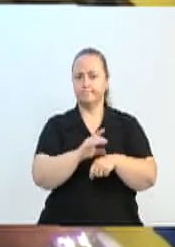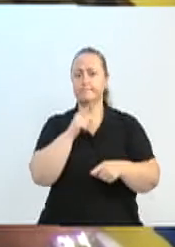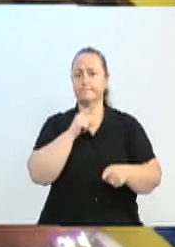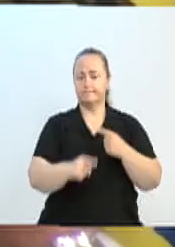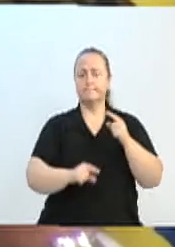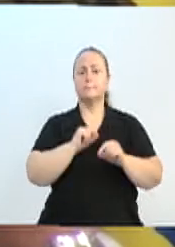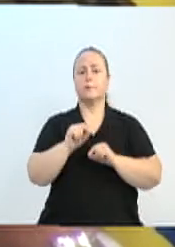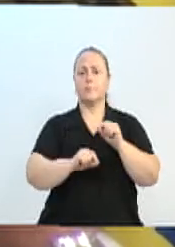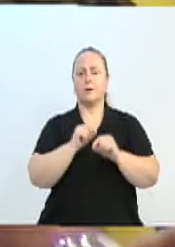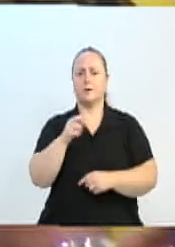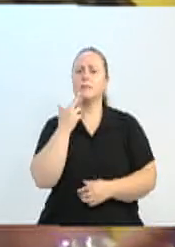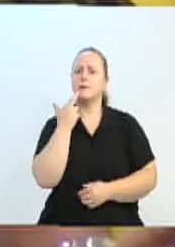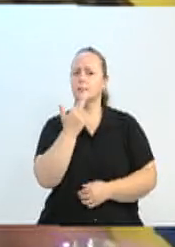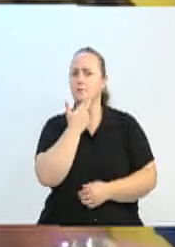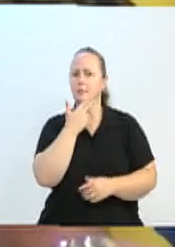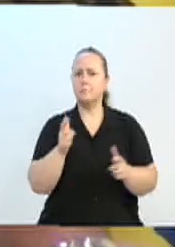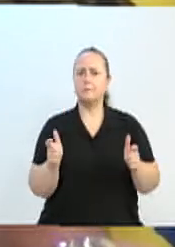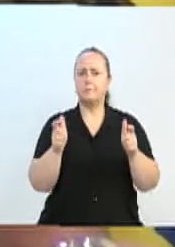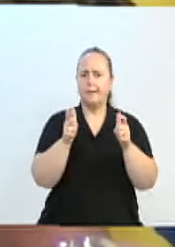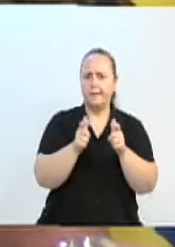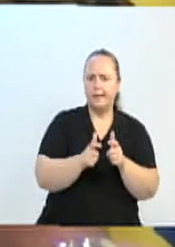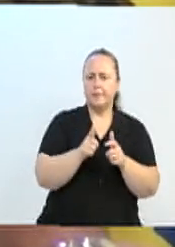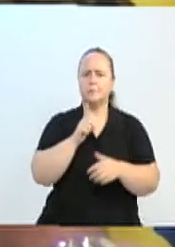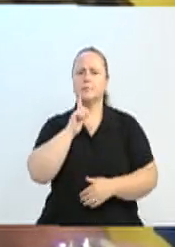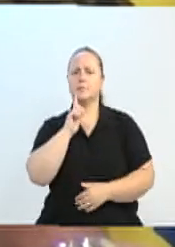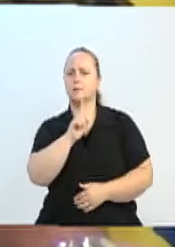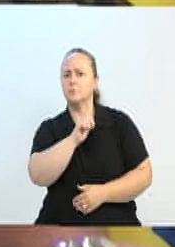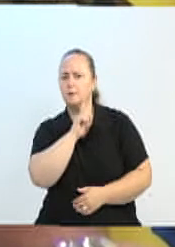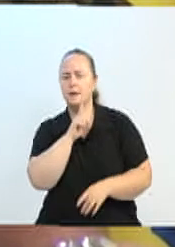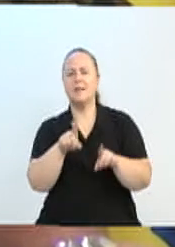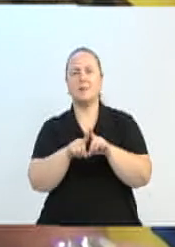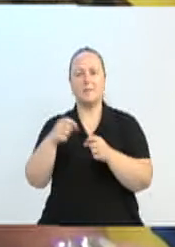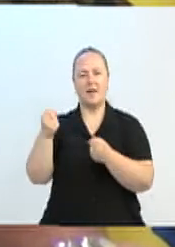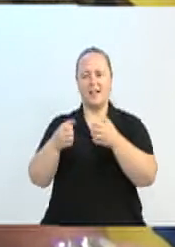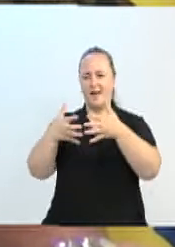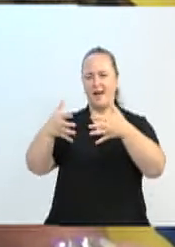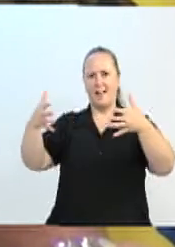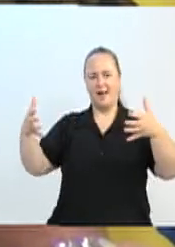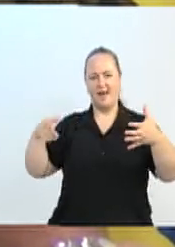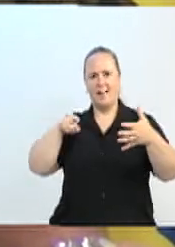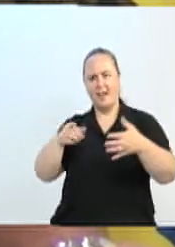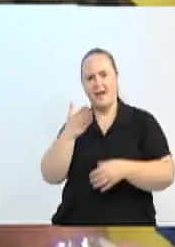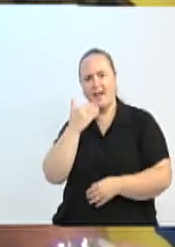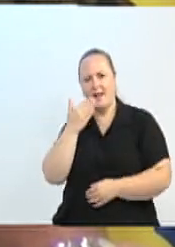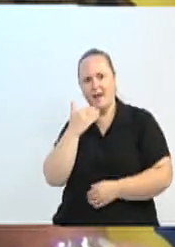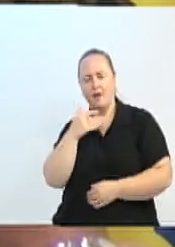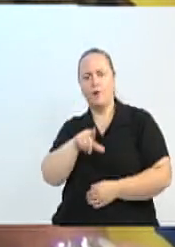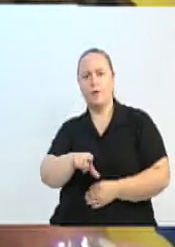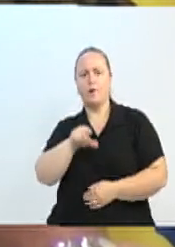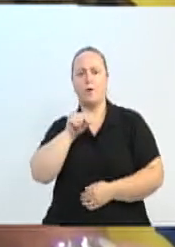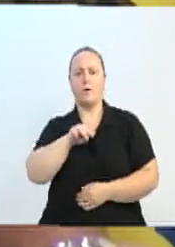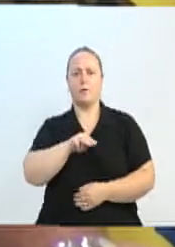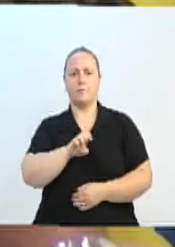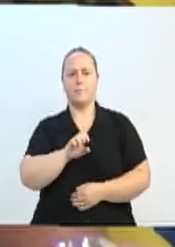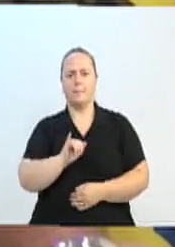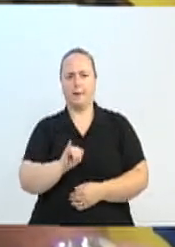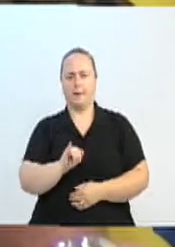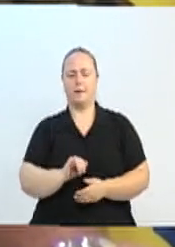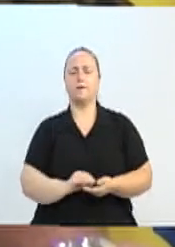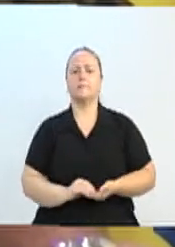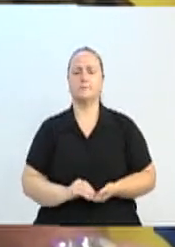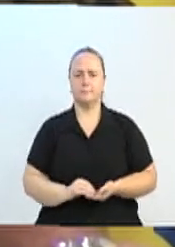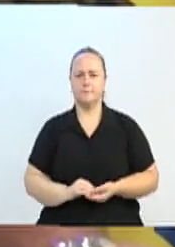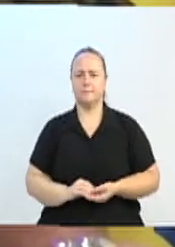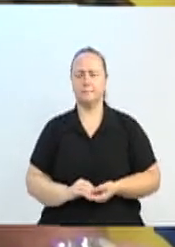pequenos restaurantes lanchonetes e food Trucks possam optar pelo mail ademais